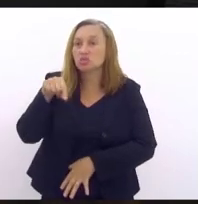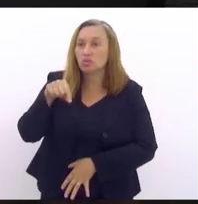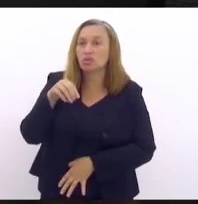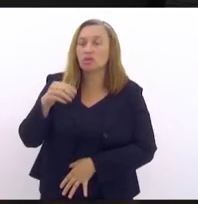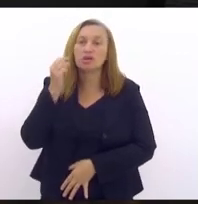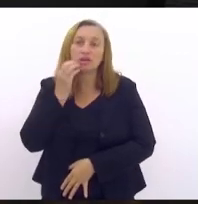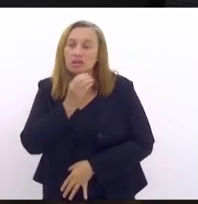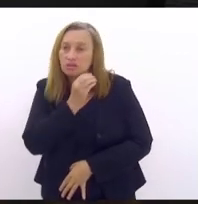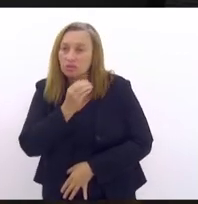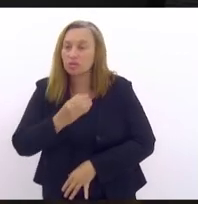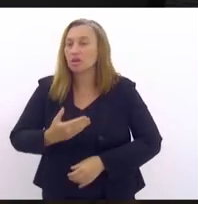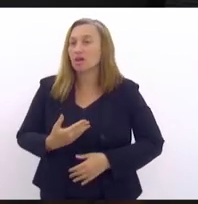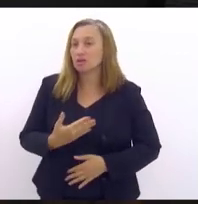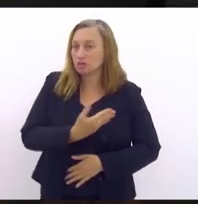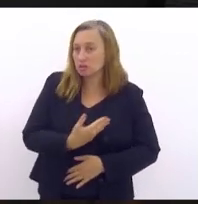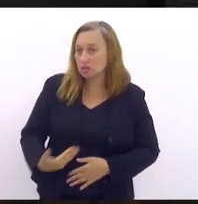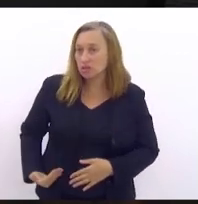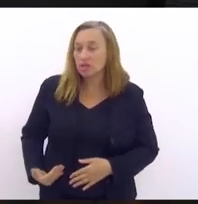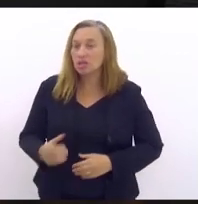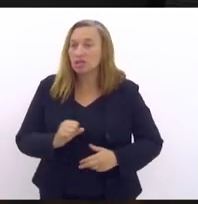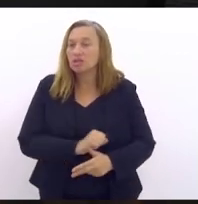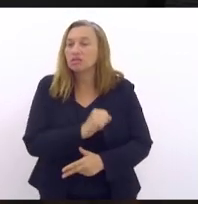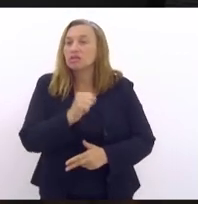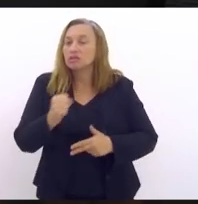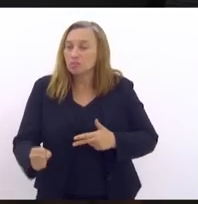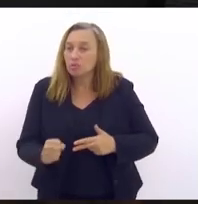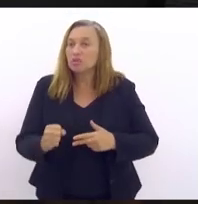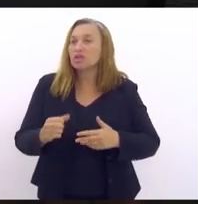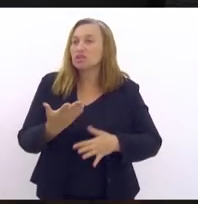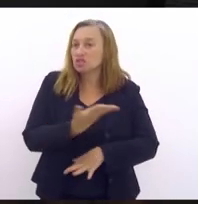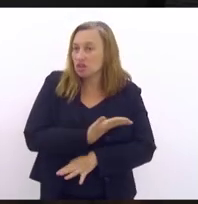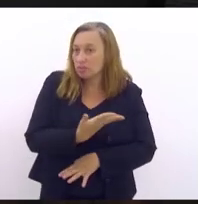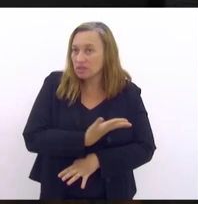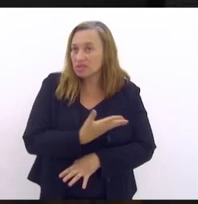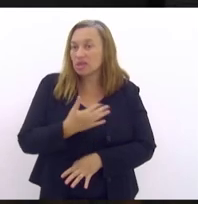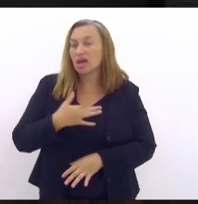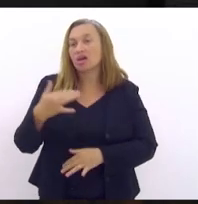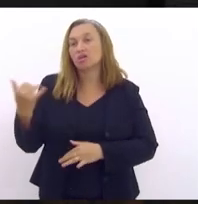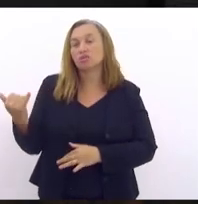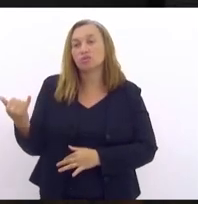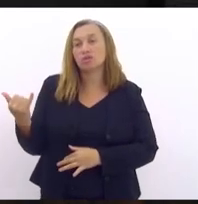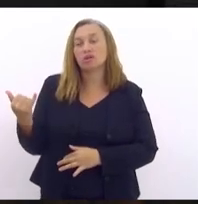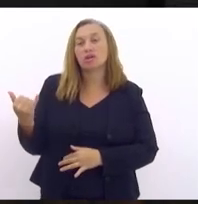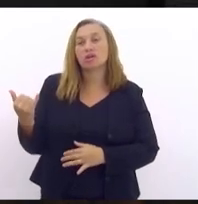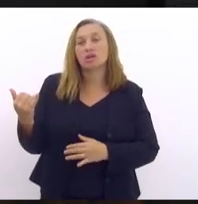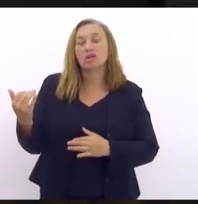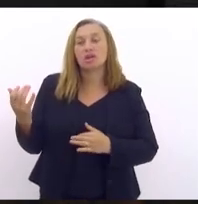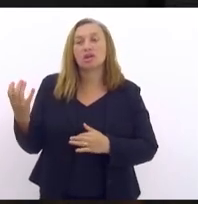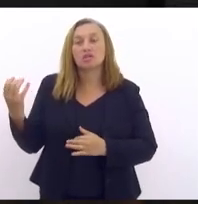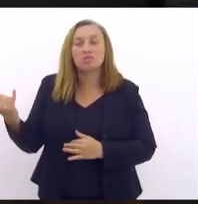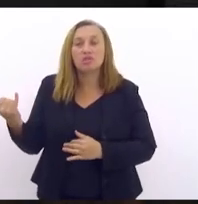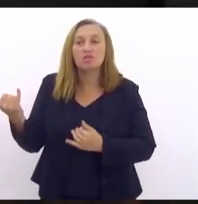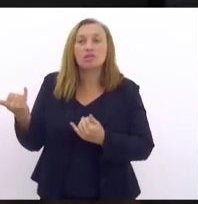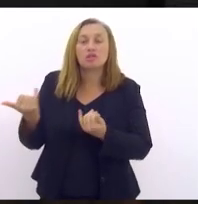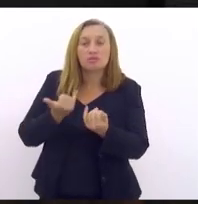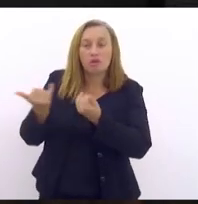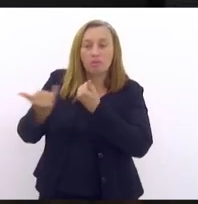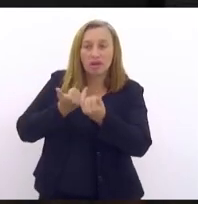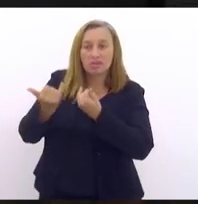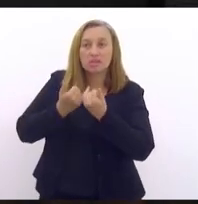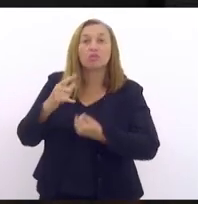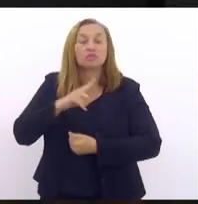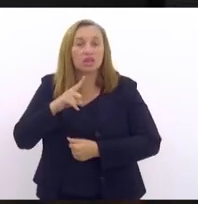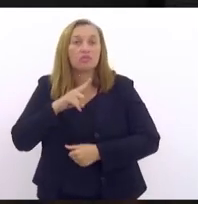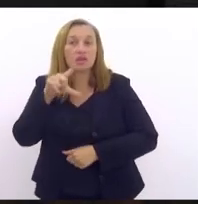numa esfera de poder, de independência de poderes, de amizade, sou comunicado a decisão que às vezes ele quer tomar ou de quem escolheu. Não